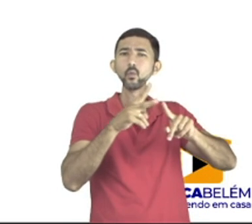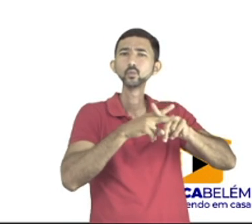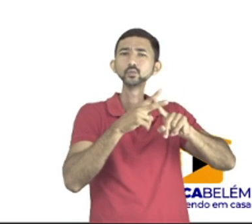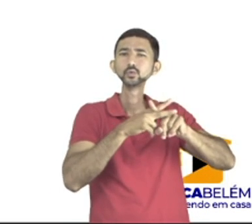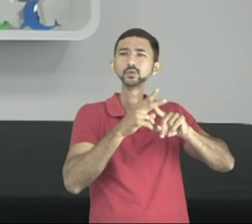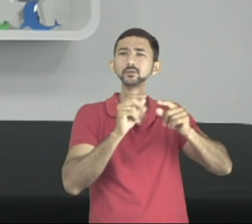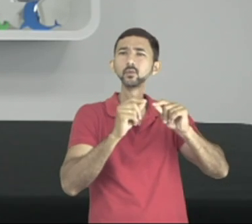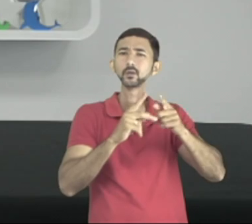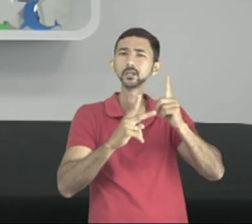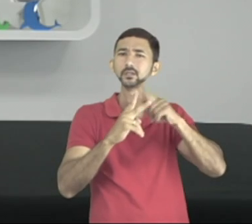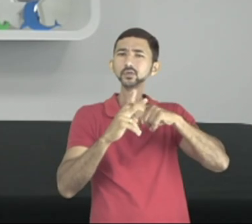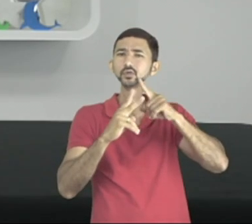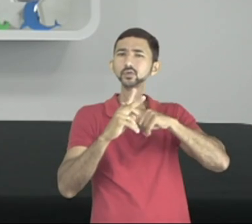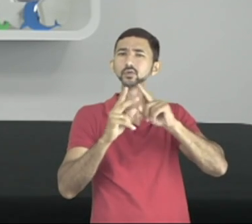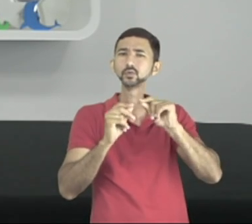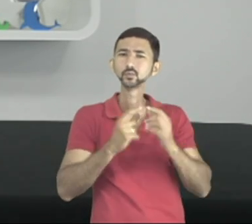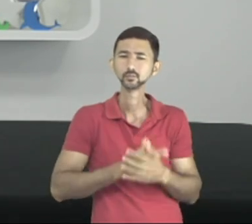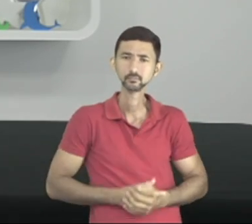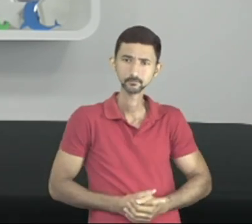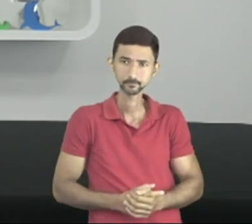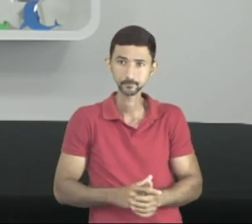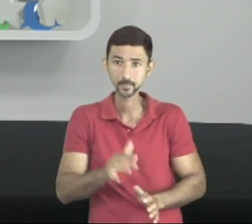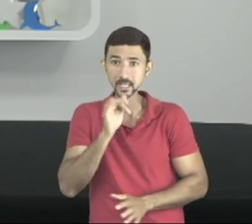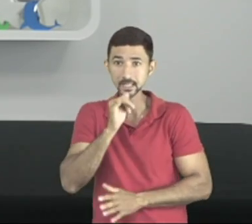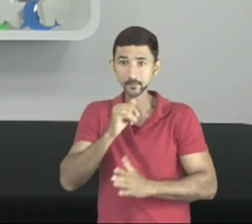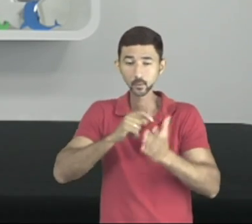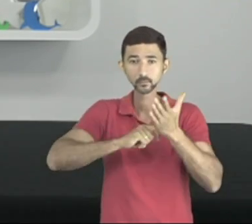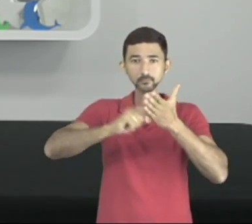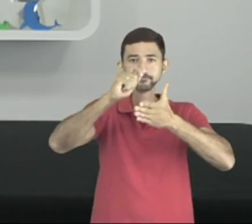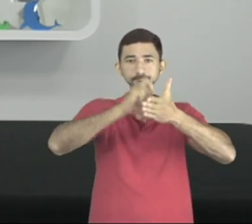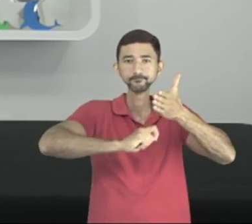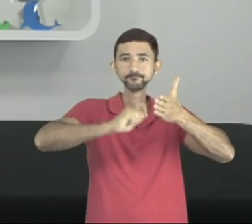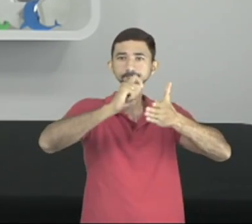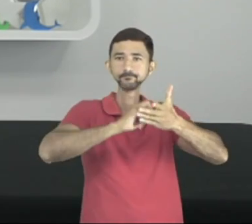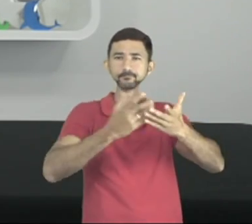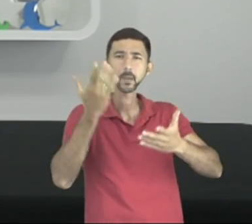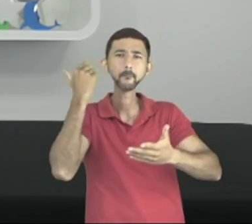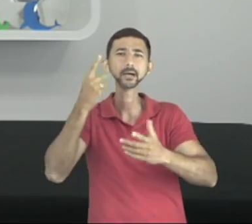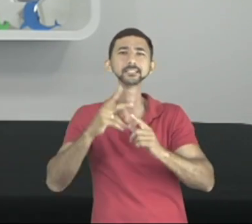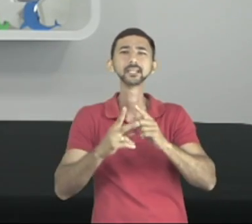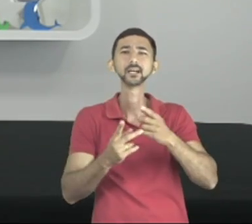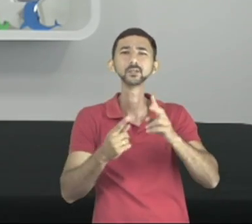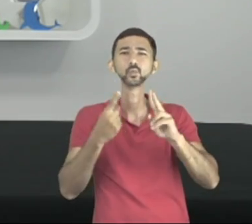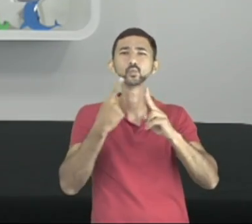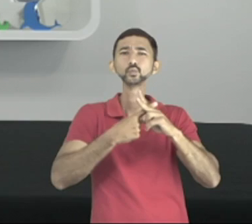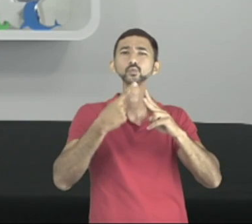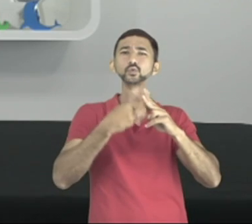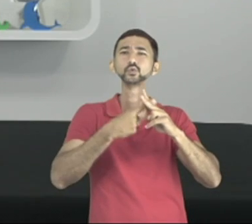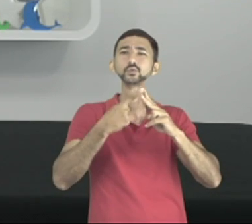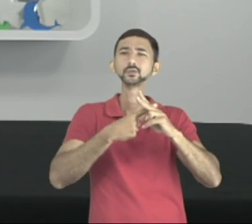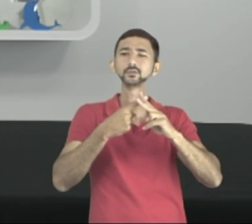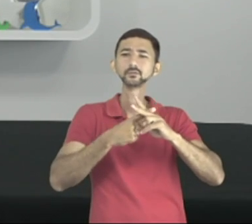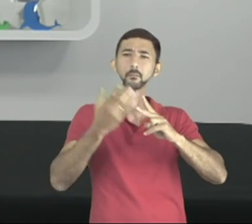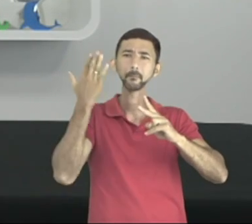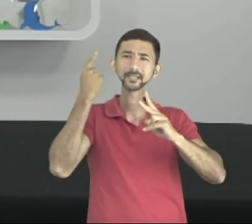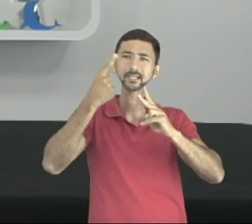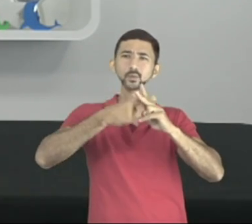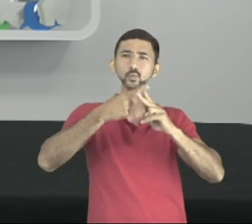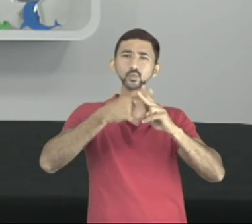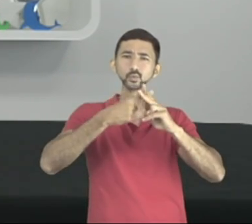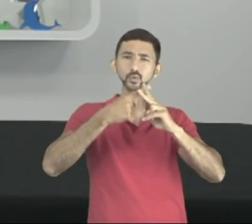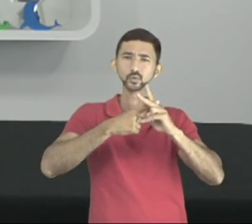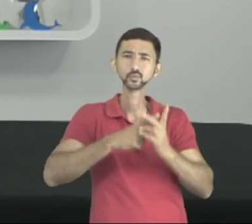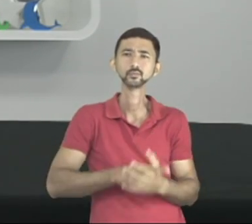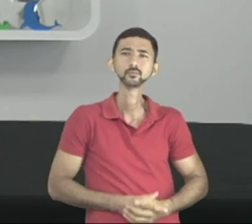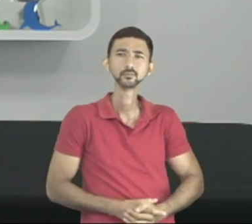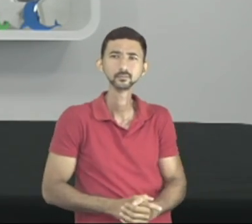Olha aqui para mim. Quando você vai... antigamente, não tem mais os quadros, hoje são todos magnéticos, mas antigamente quando a gente dava